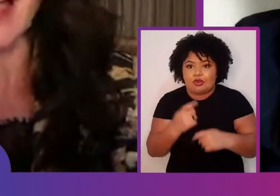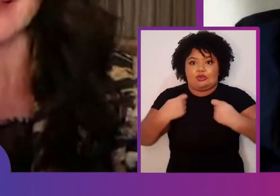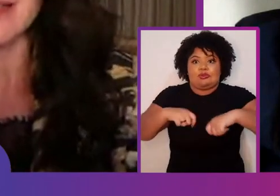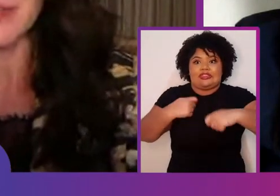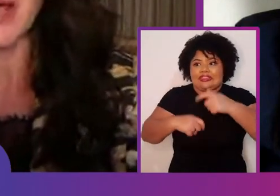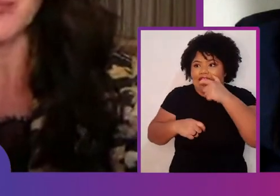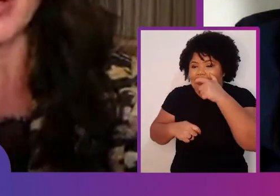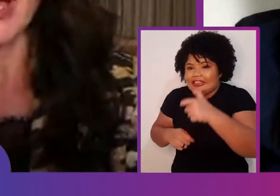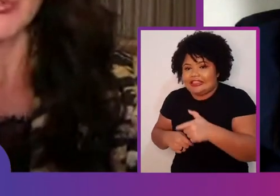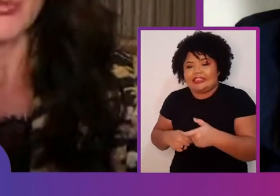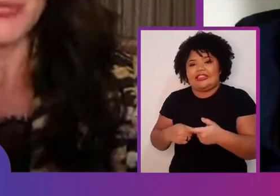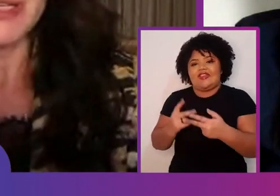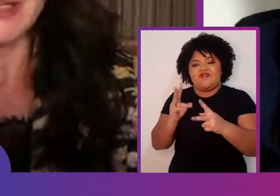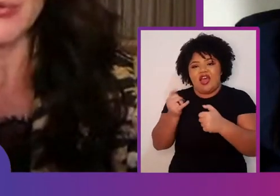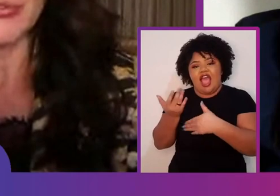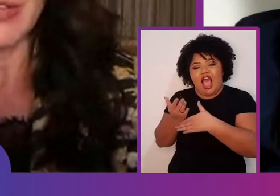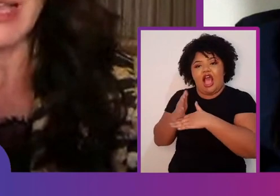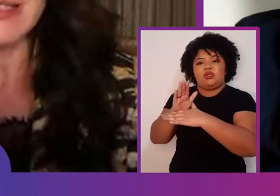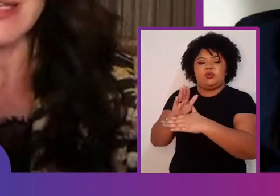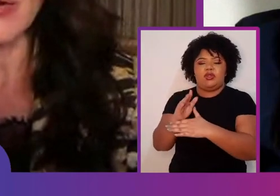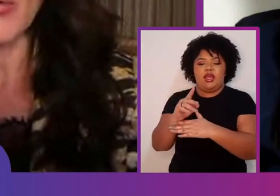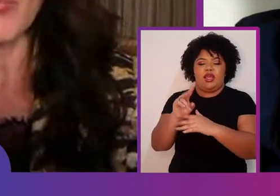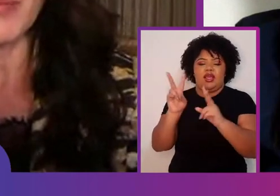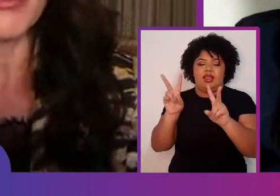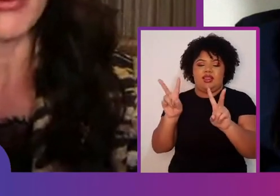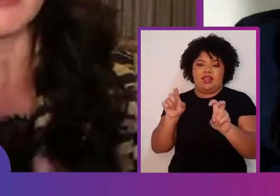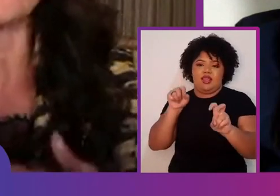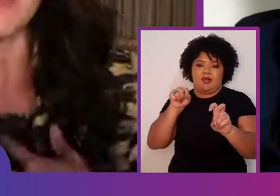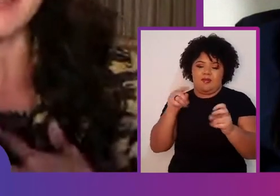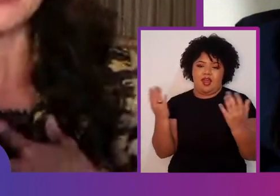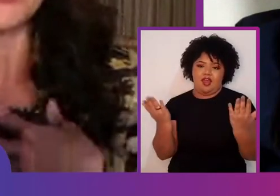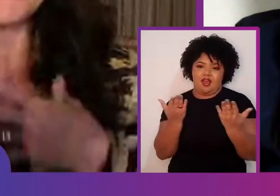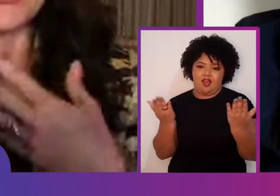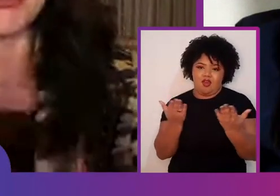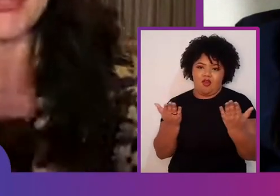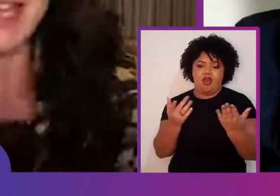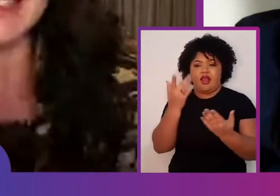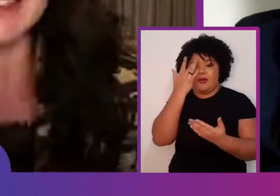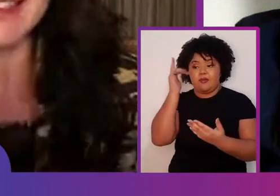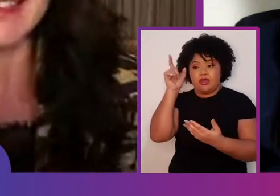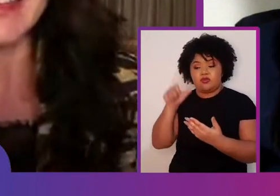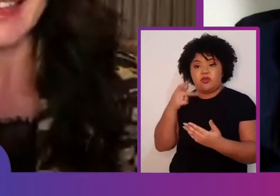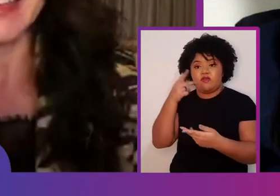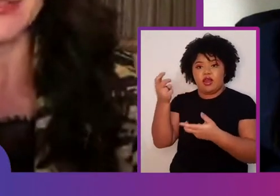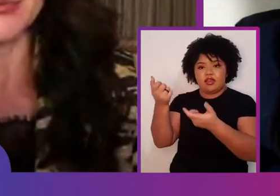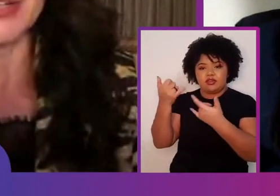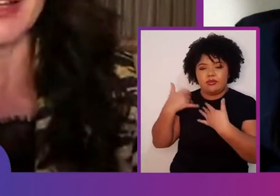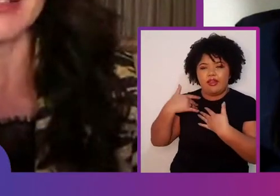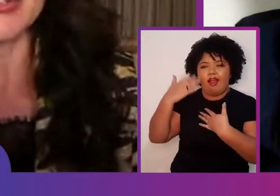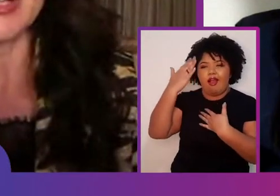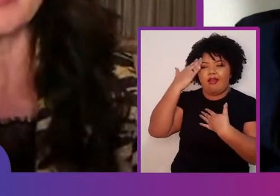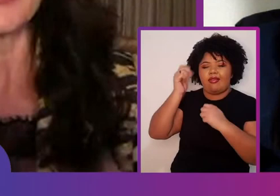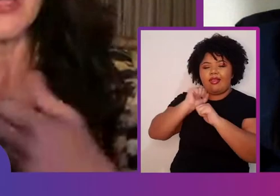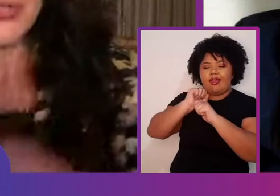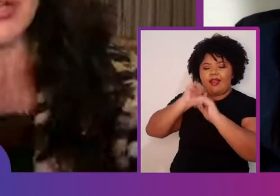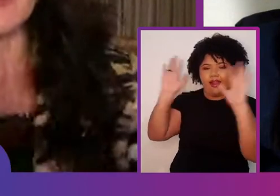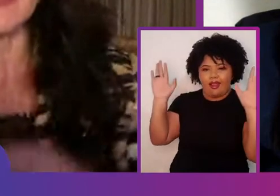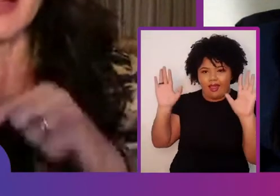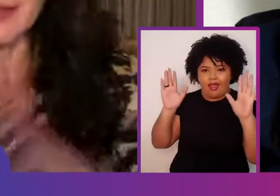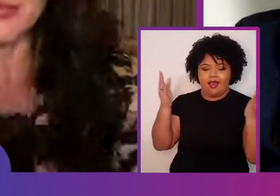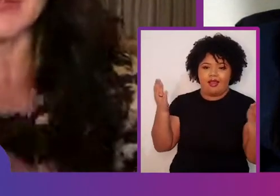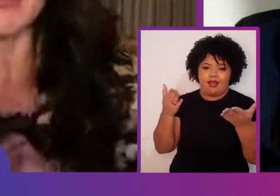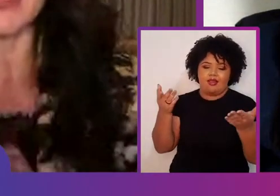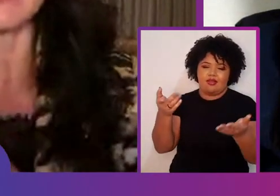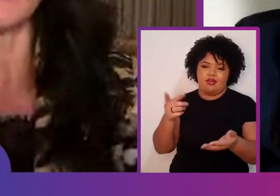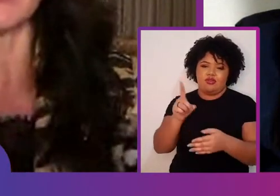se beneficiar desse papo sobre neurociência com uma pessoa que fala do jeito que a gente consegue entender, que é a doutora Carla Tiepo,